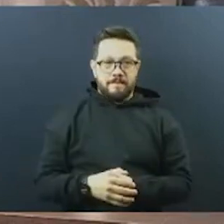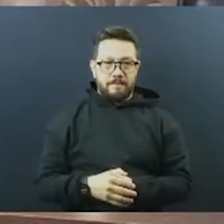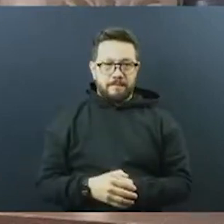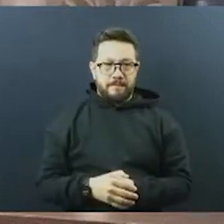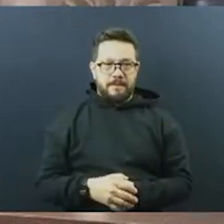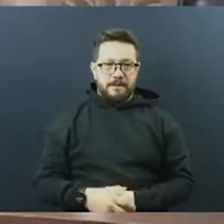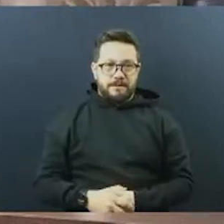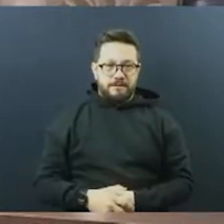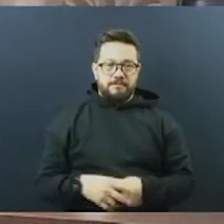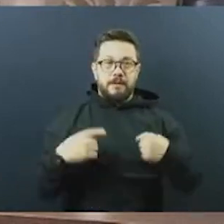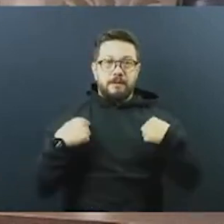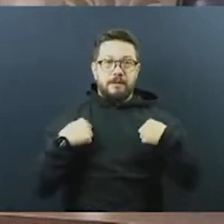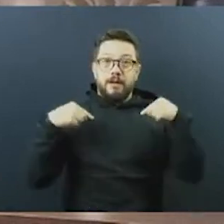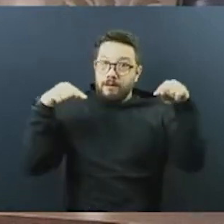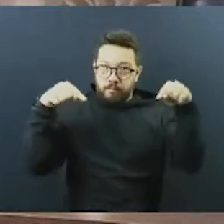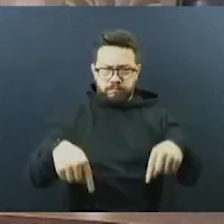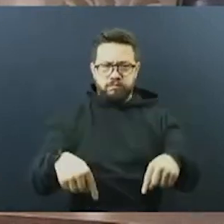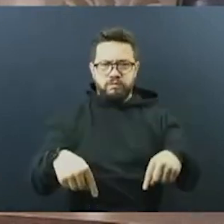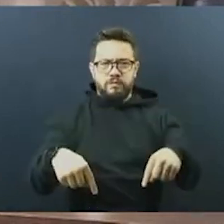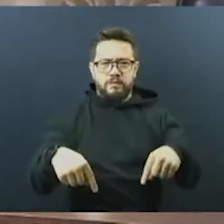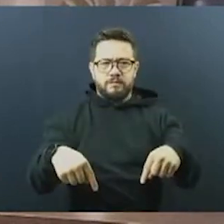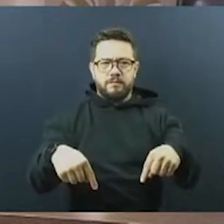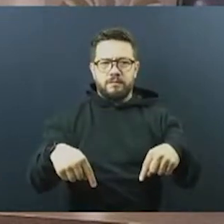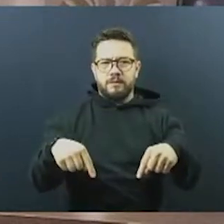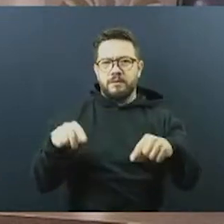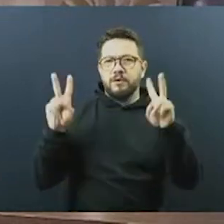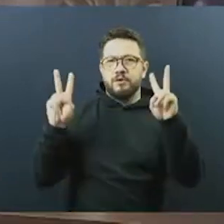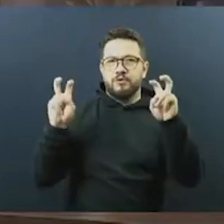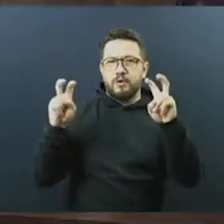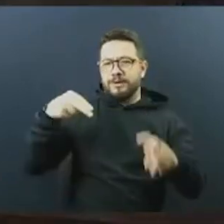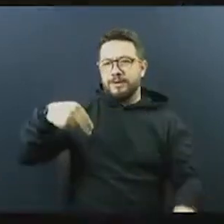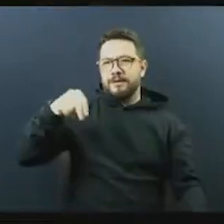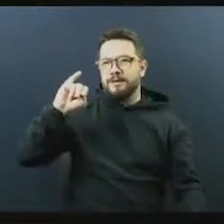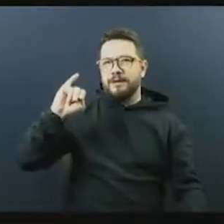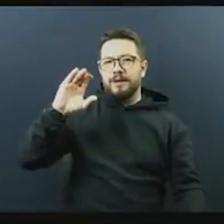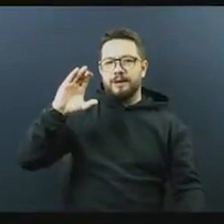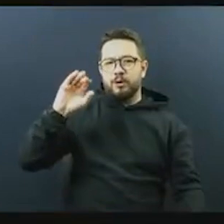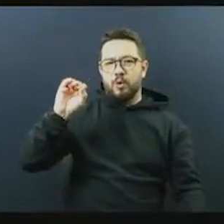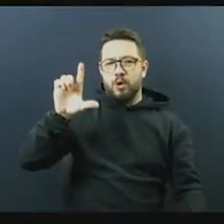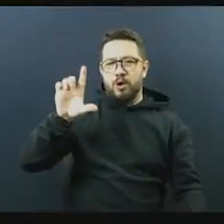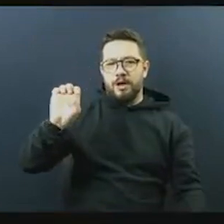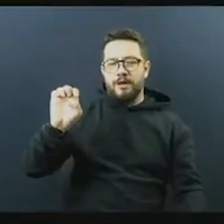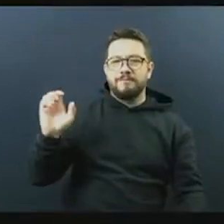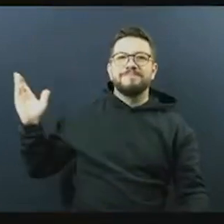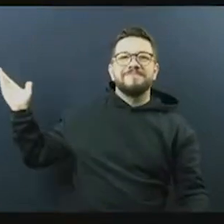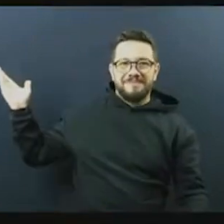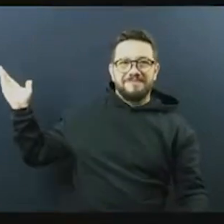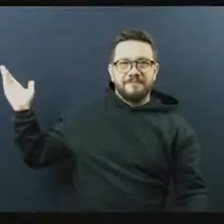plenário é a atleta Nicole Carneiro. A gente tem umas imagens dela aí. A Nicole é lutadora de